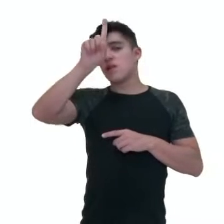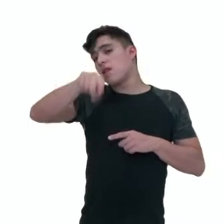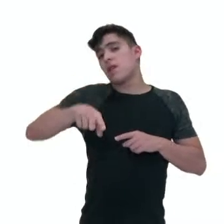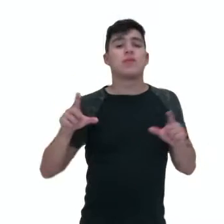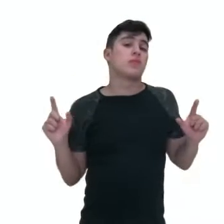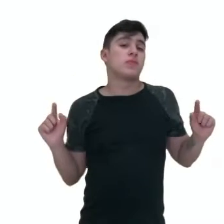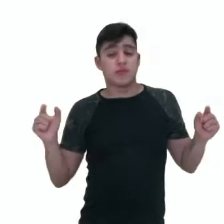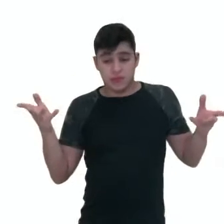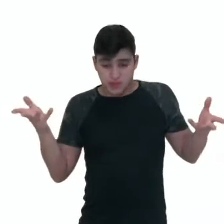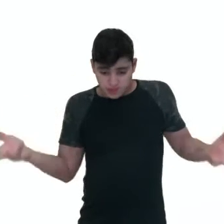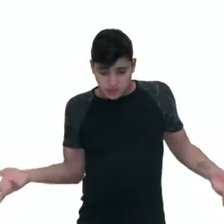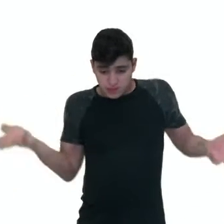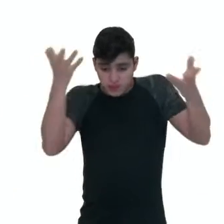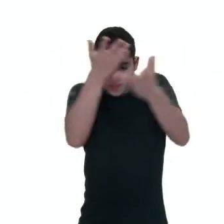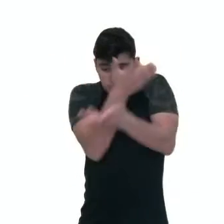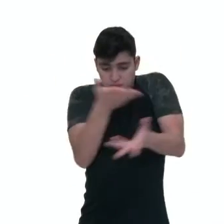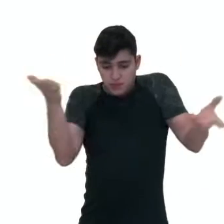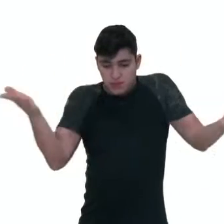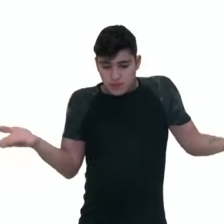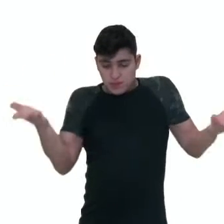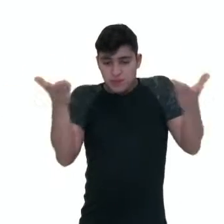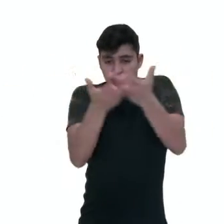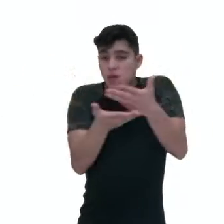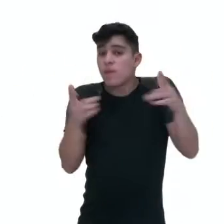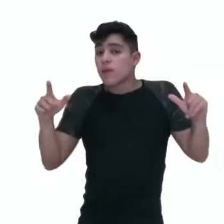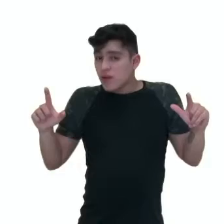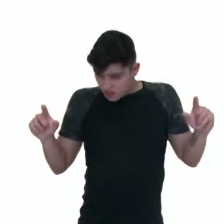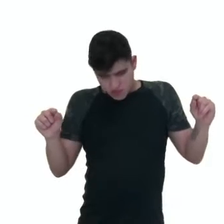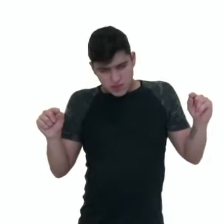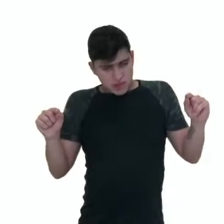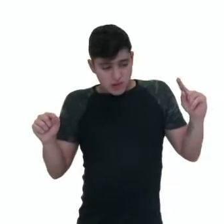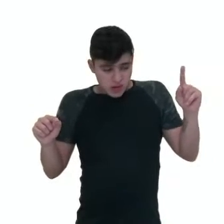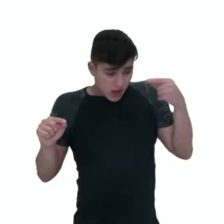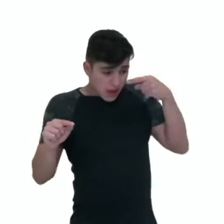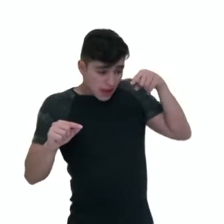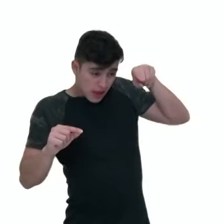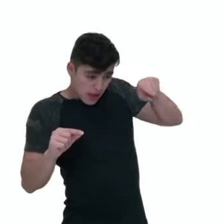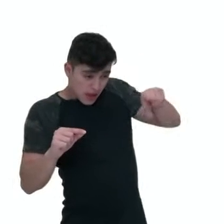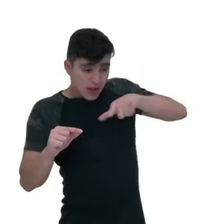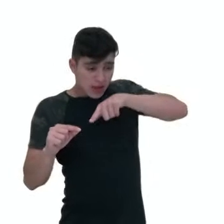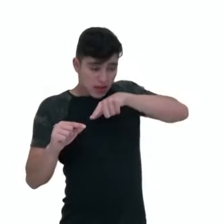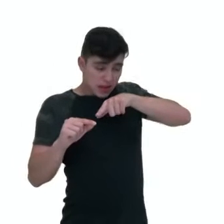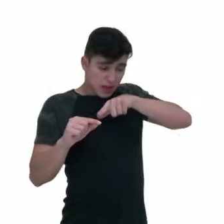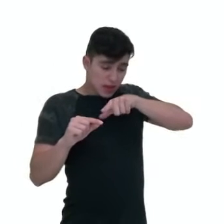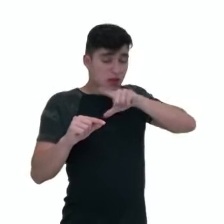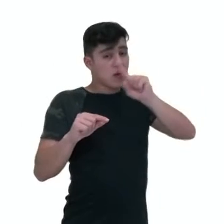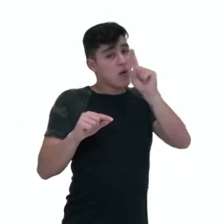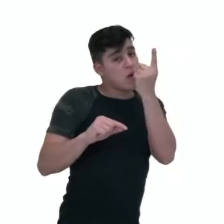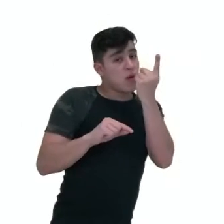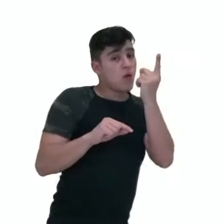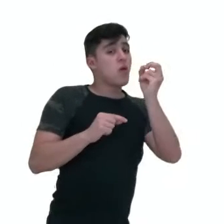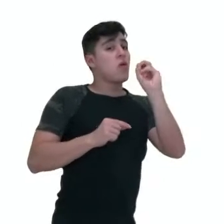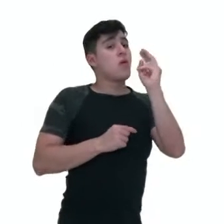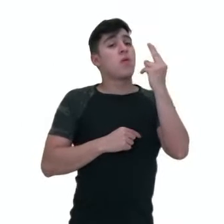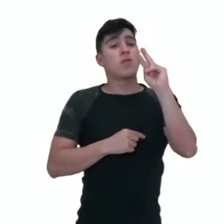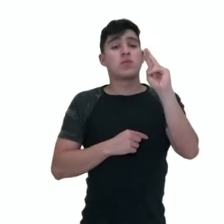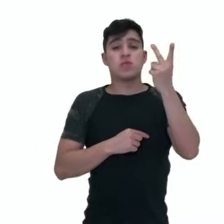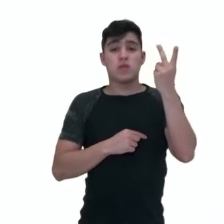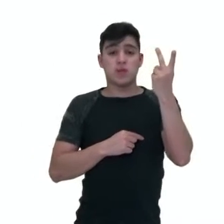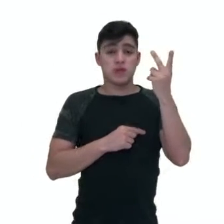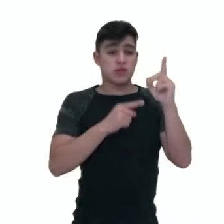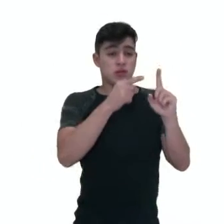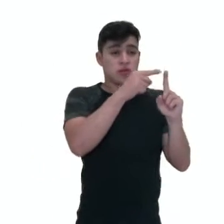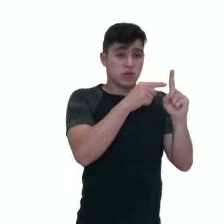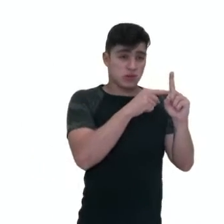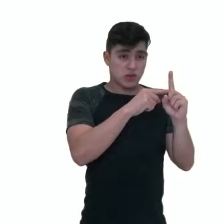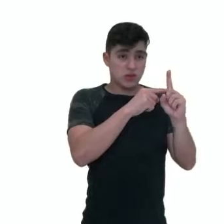compartilhamento. Ligação covalente caracterizada pelo compartilhamento de um ou mais pares, sempre